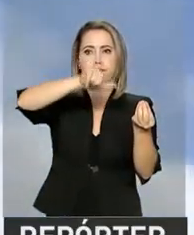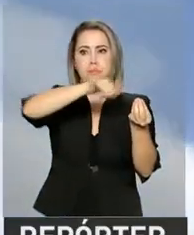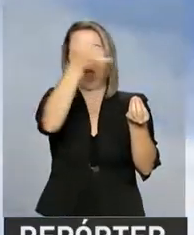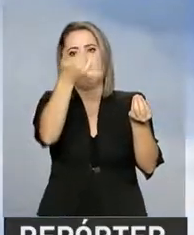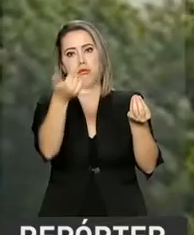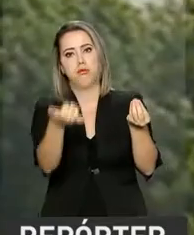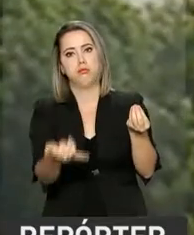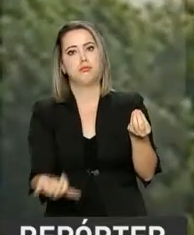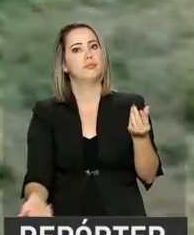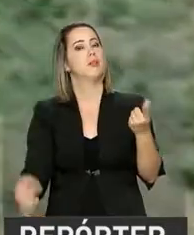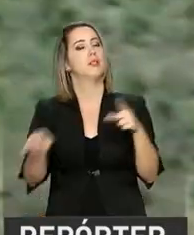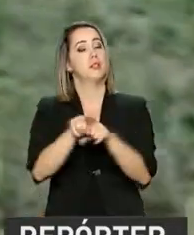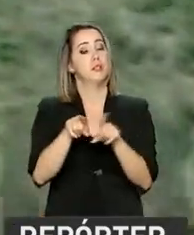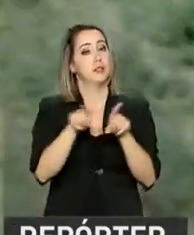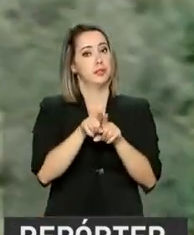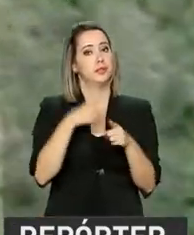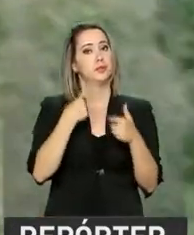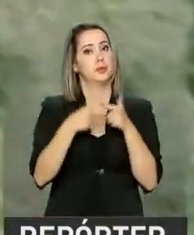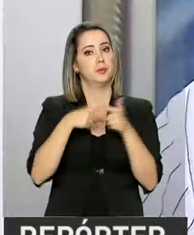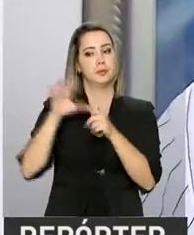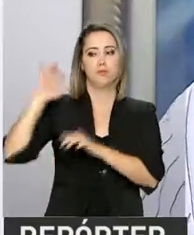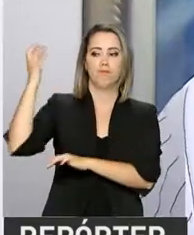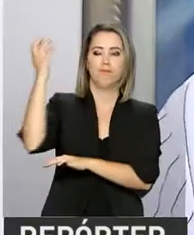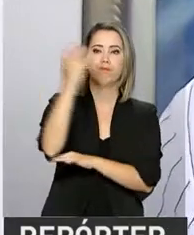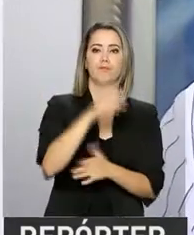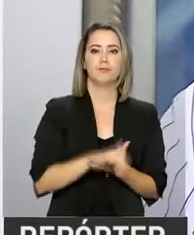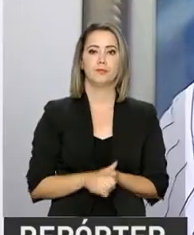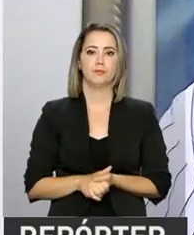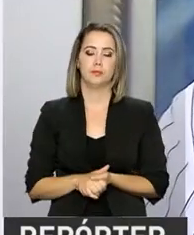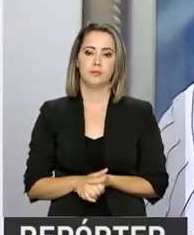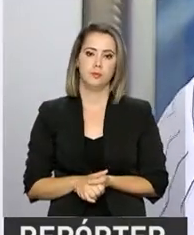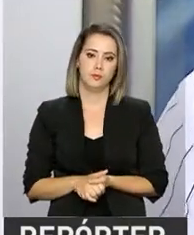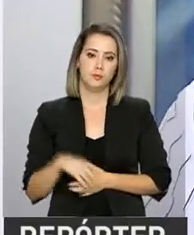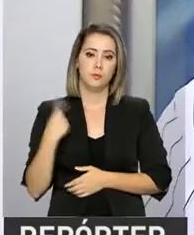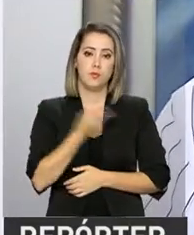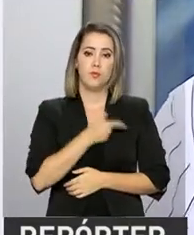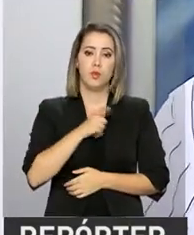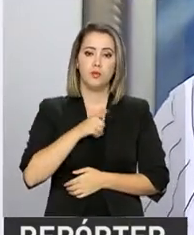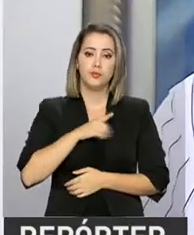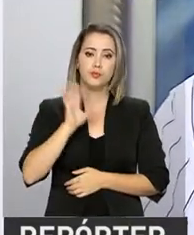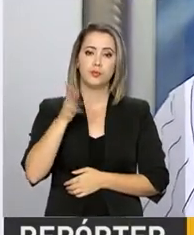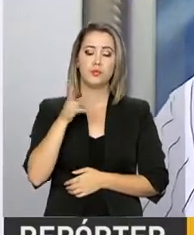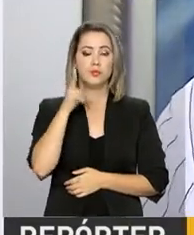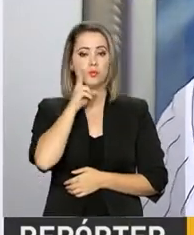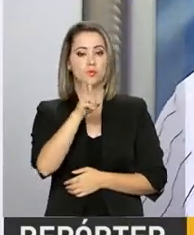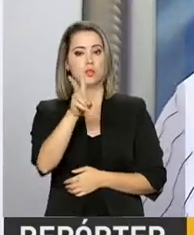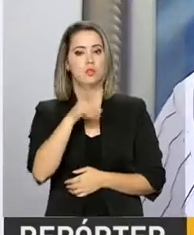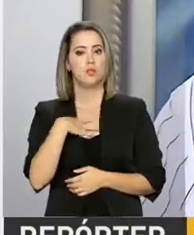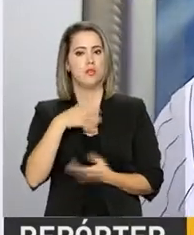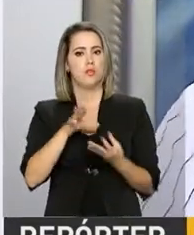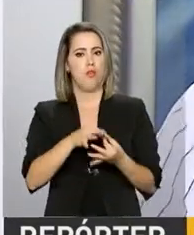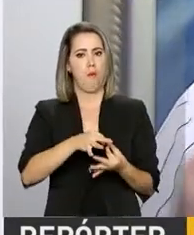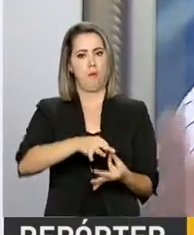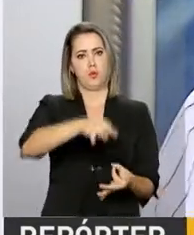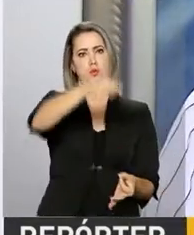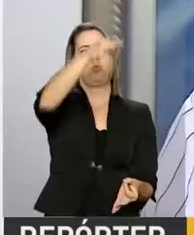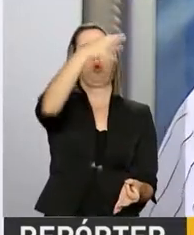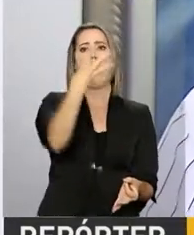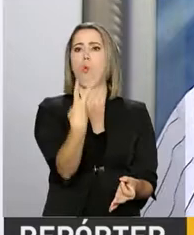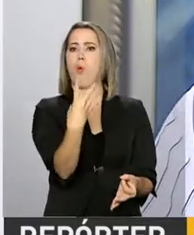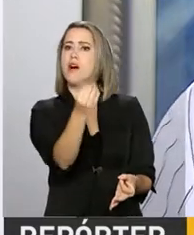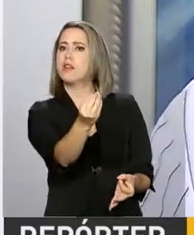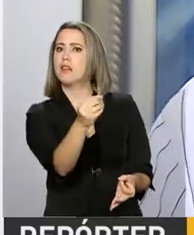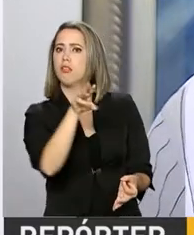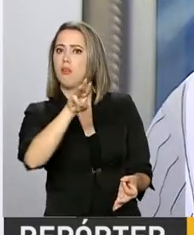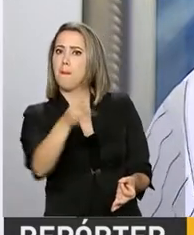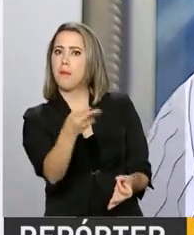uma aeronave, além de danos ao meio ambiente. Nós temos registros de balões com 40, 50 metros